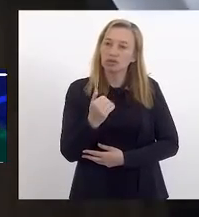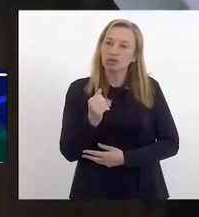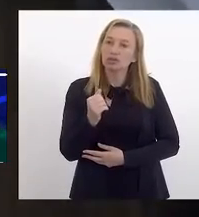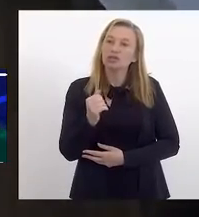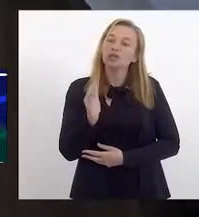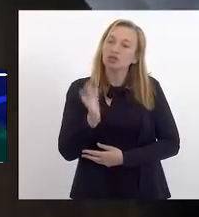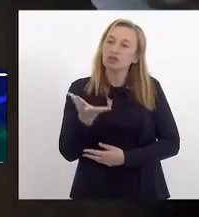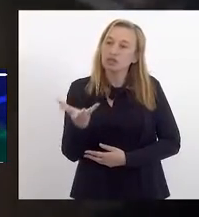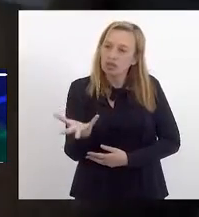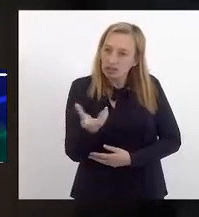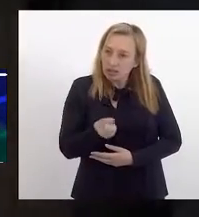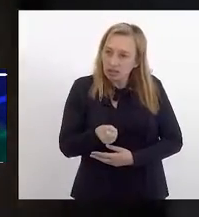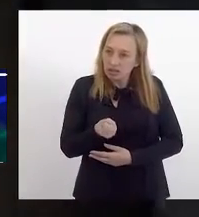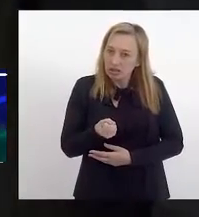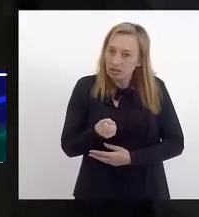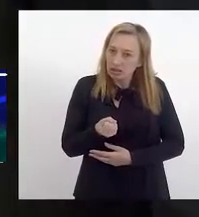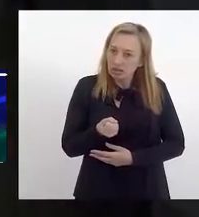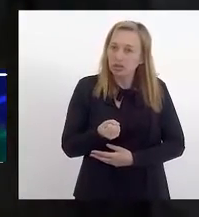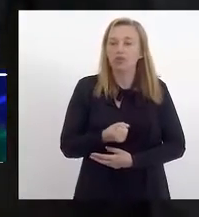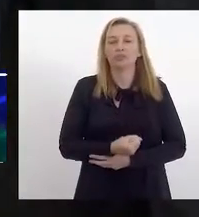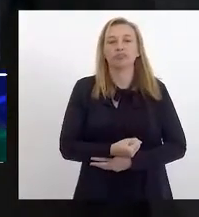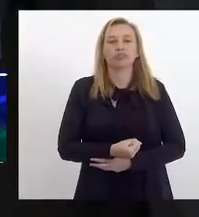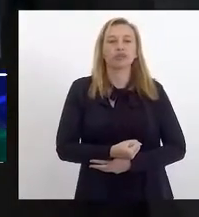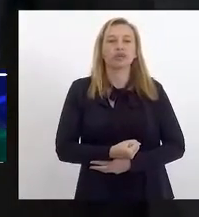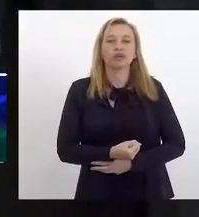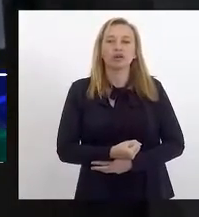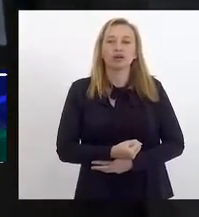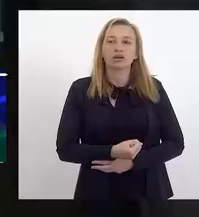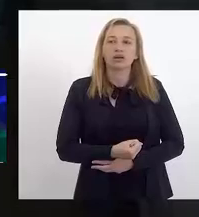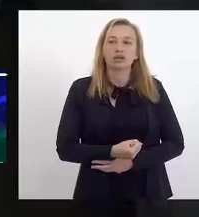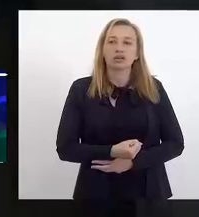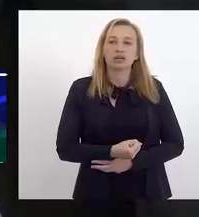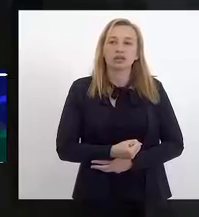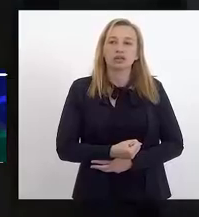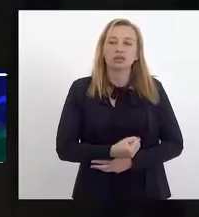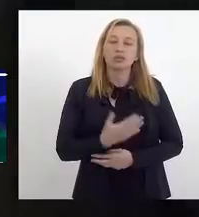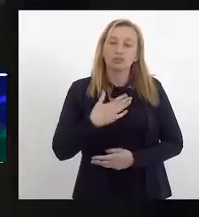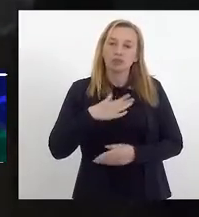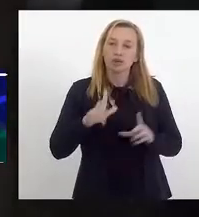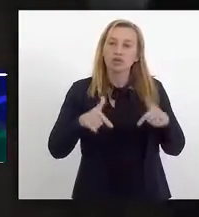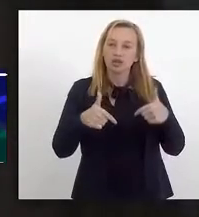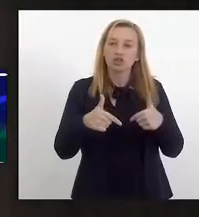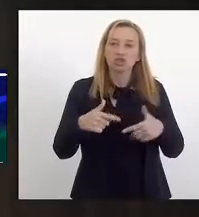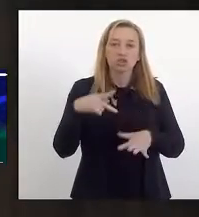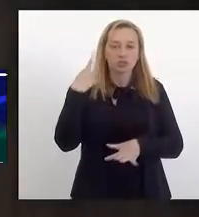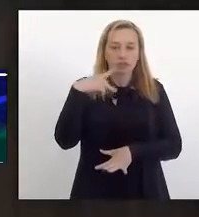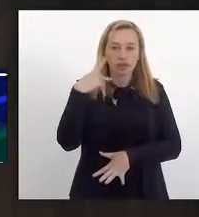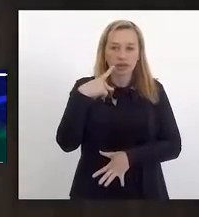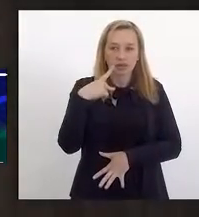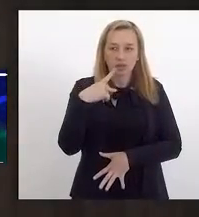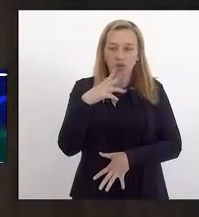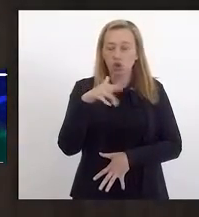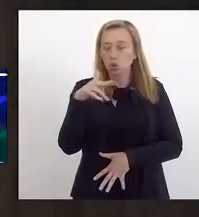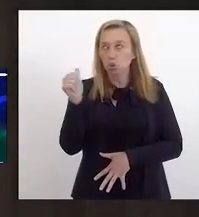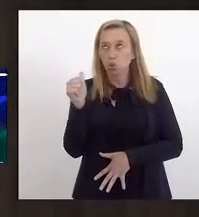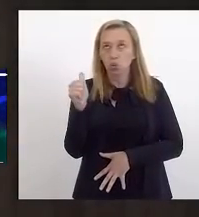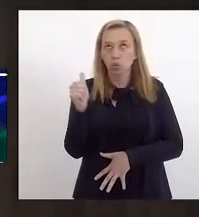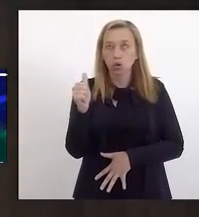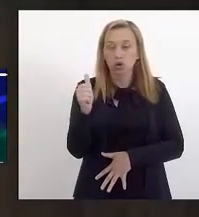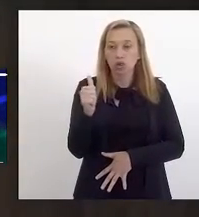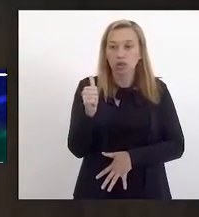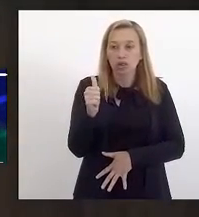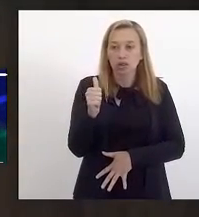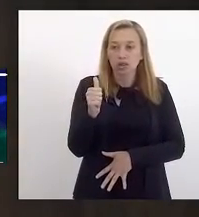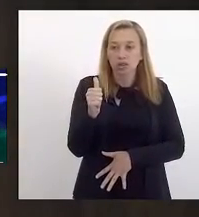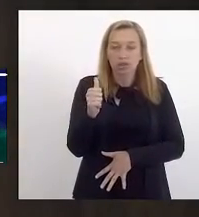gente acolheu. Somos a minha atuação no parlamento nunca foi a partir